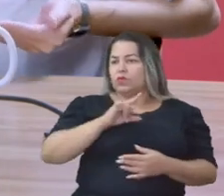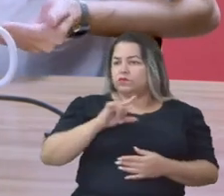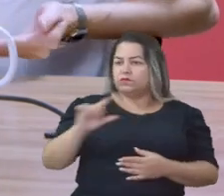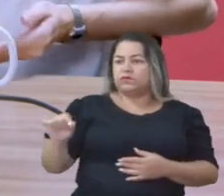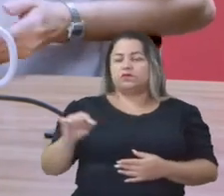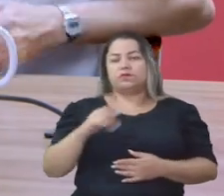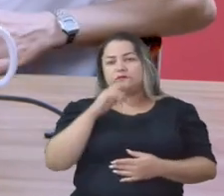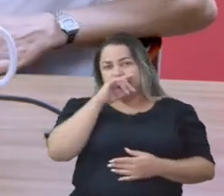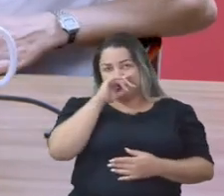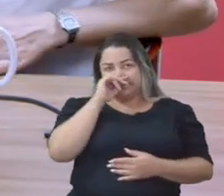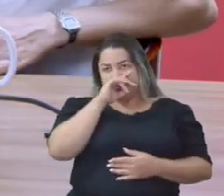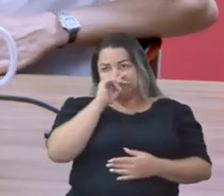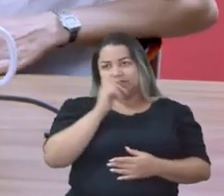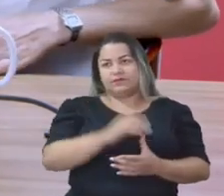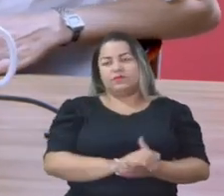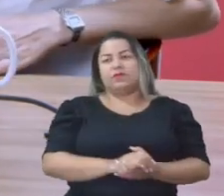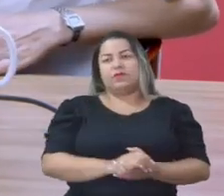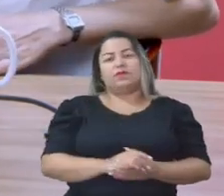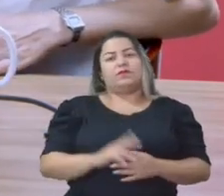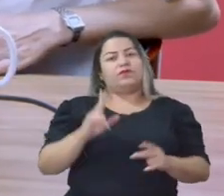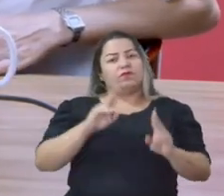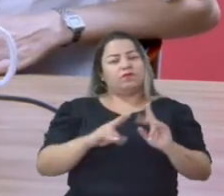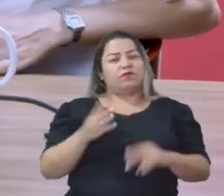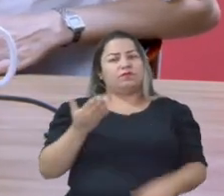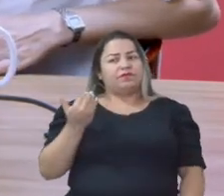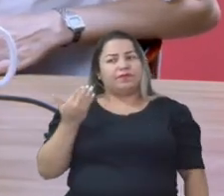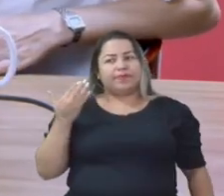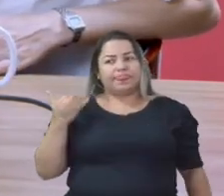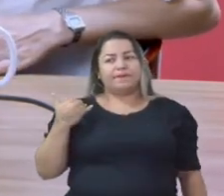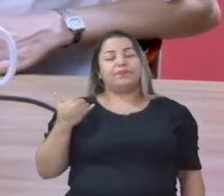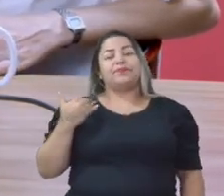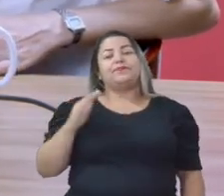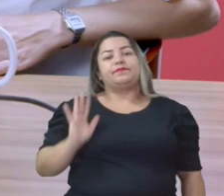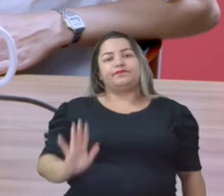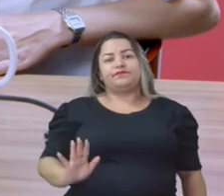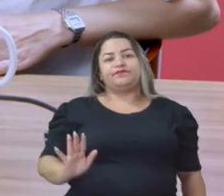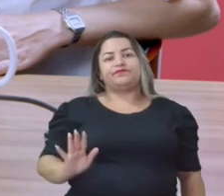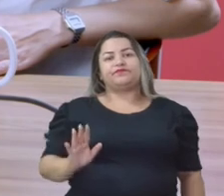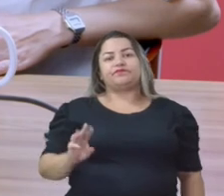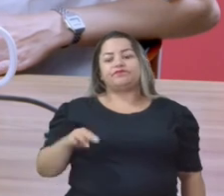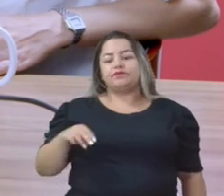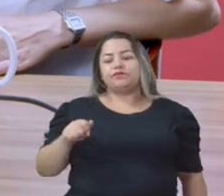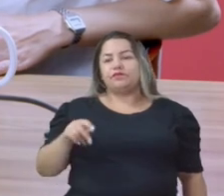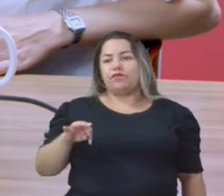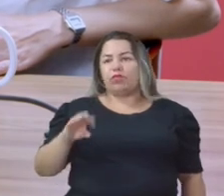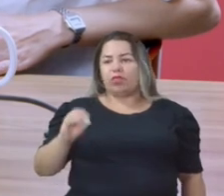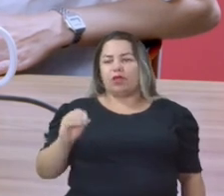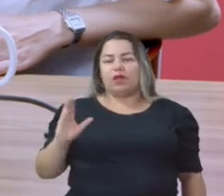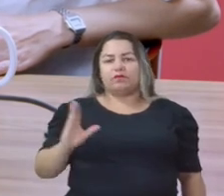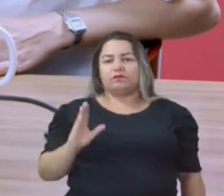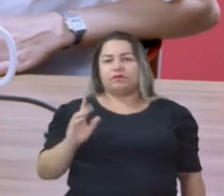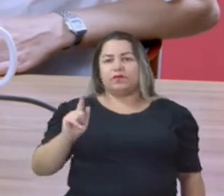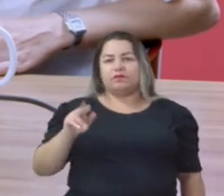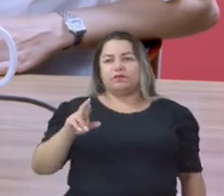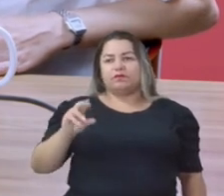foram atacados. A gente viu há algum tempo atrás, há pouco tempo atrás, no Mato Grosso, uma